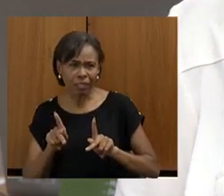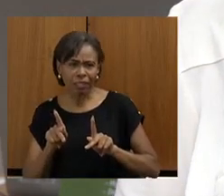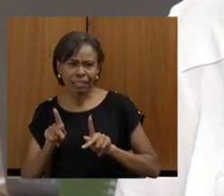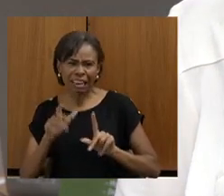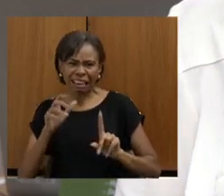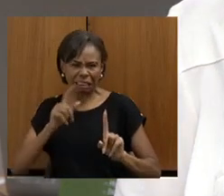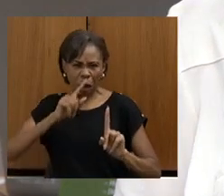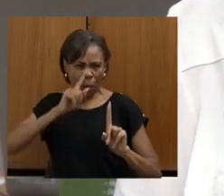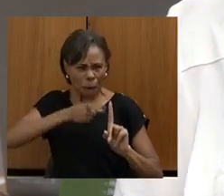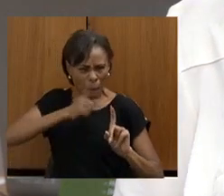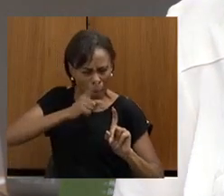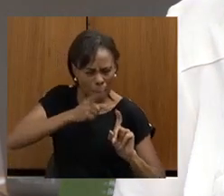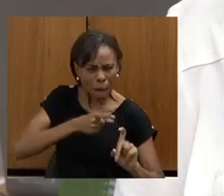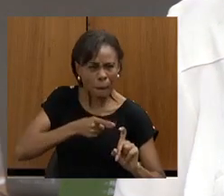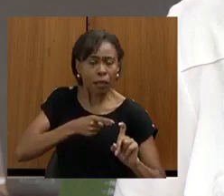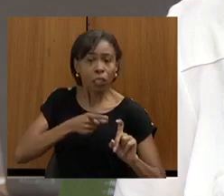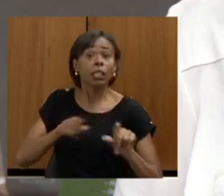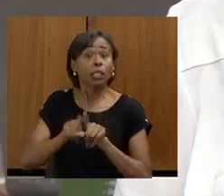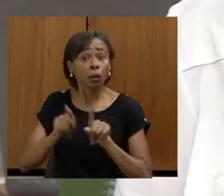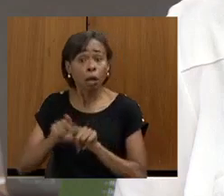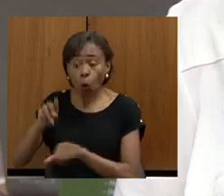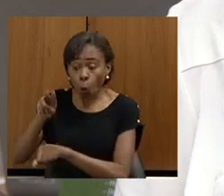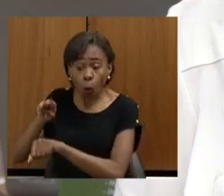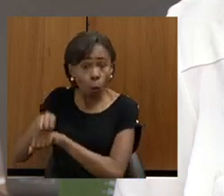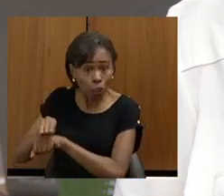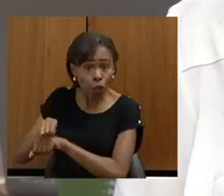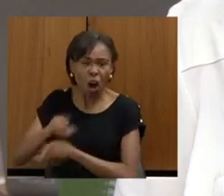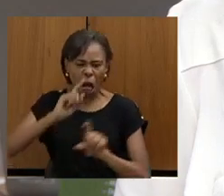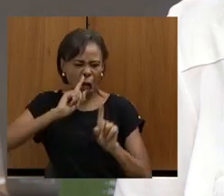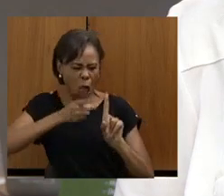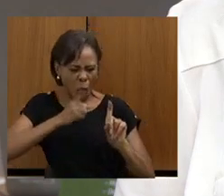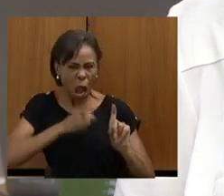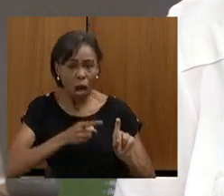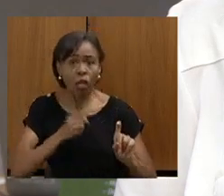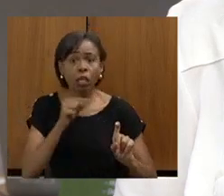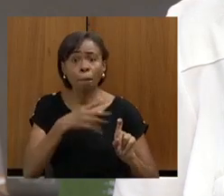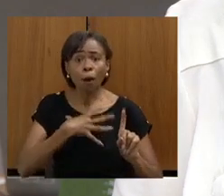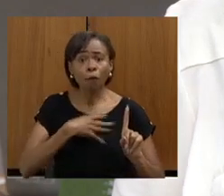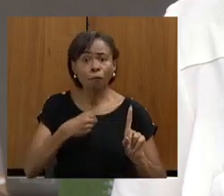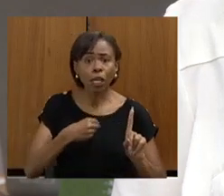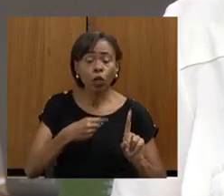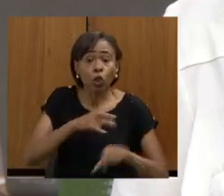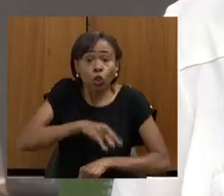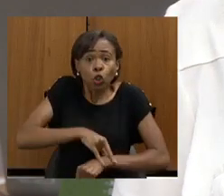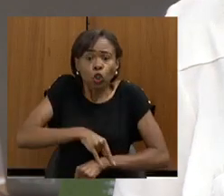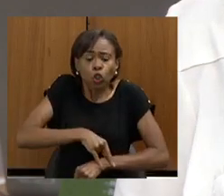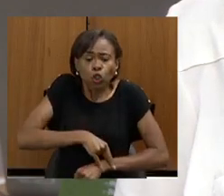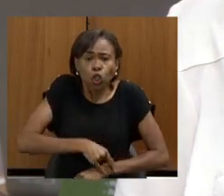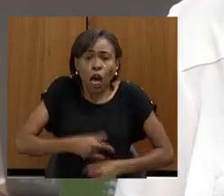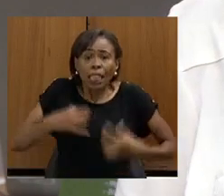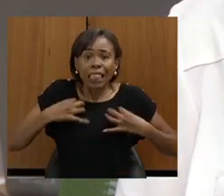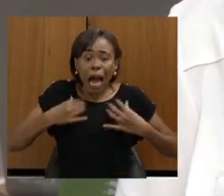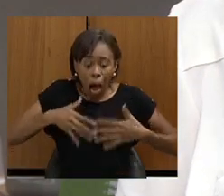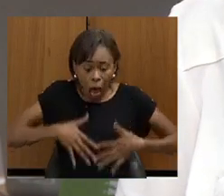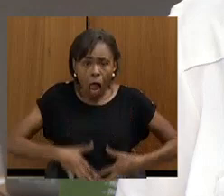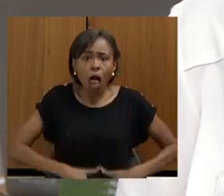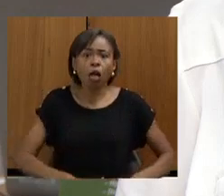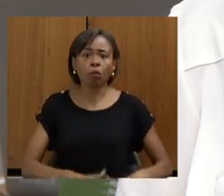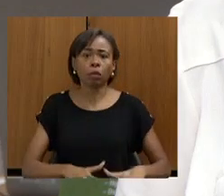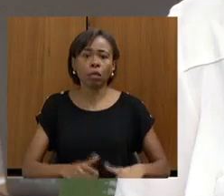a ponto dele urinar na sala de aula, na roupa. E eu tive que recorrer